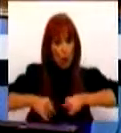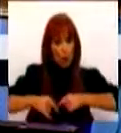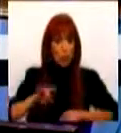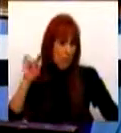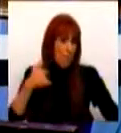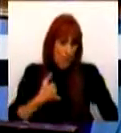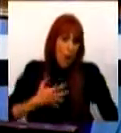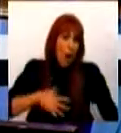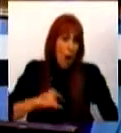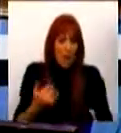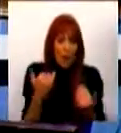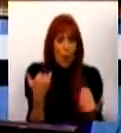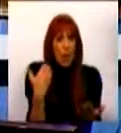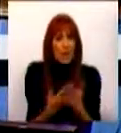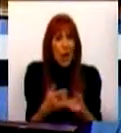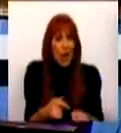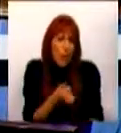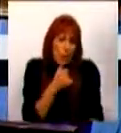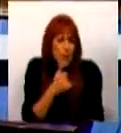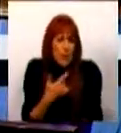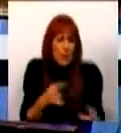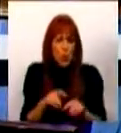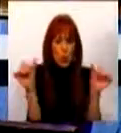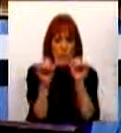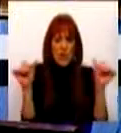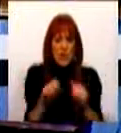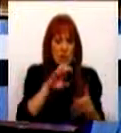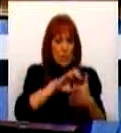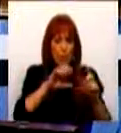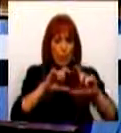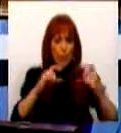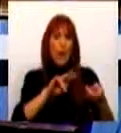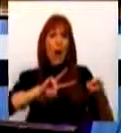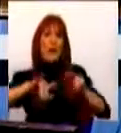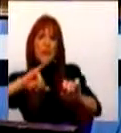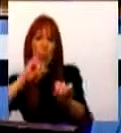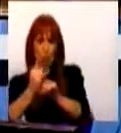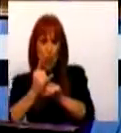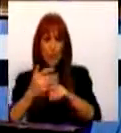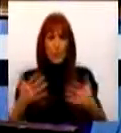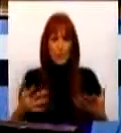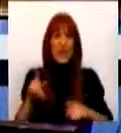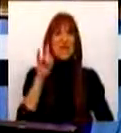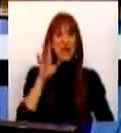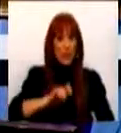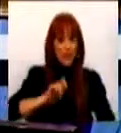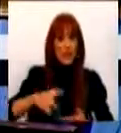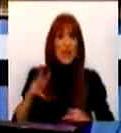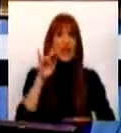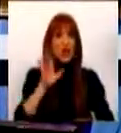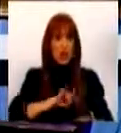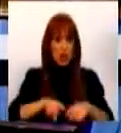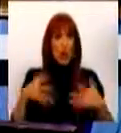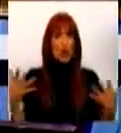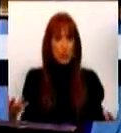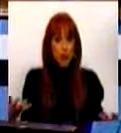caso queira, e de forma facultativa, um sistema de rotulagem alternativo. Senhora Presidente, senhores e